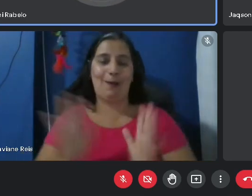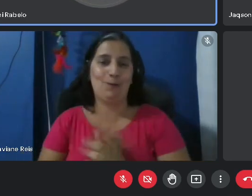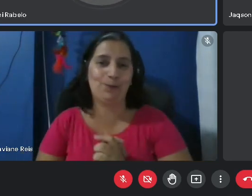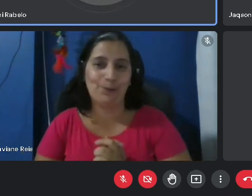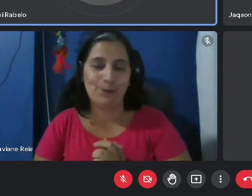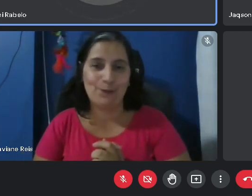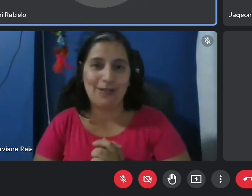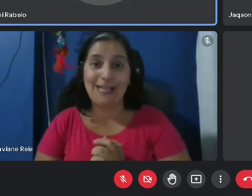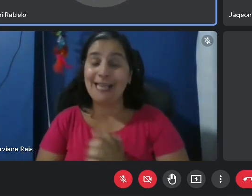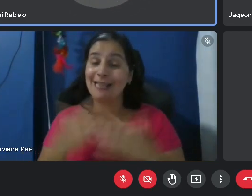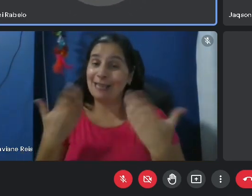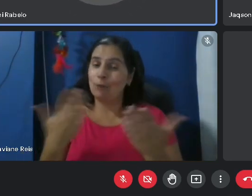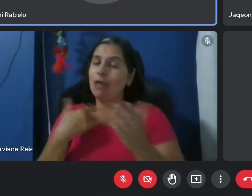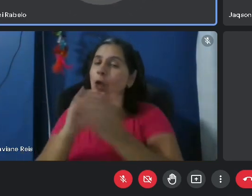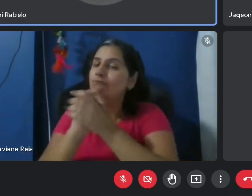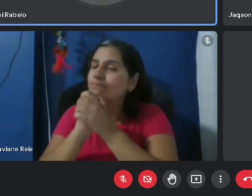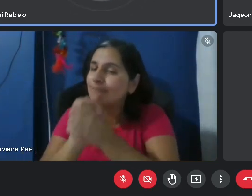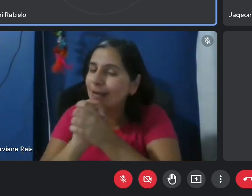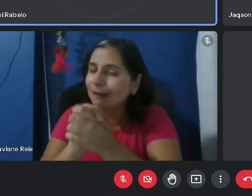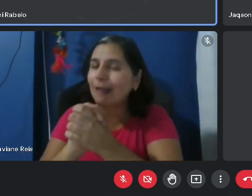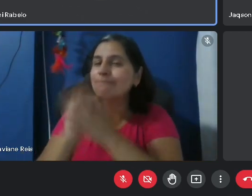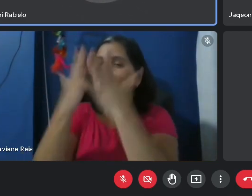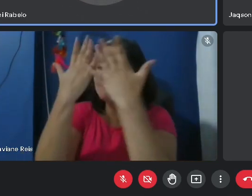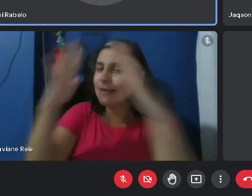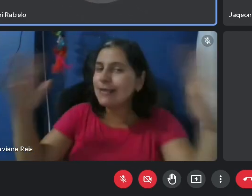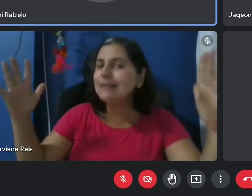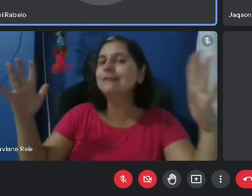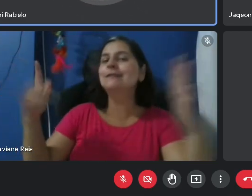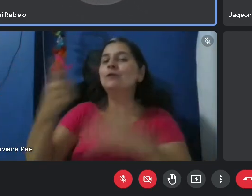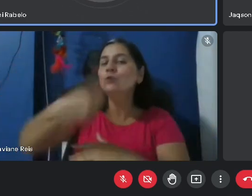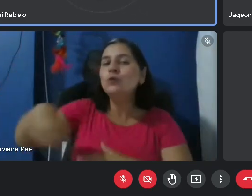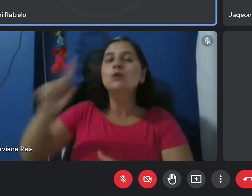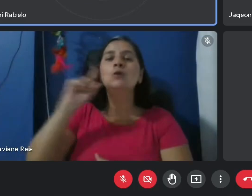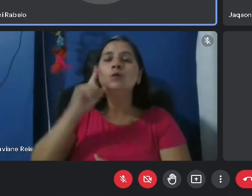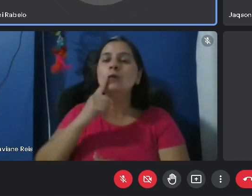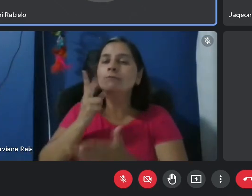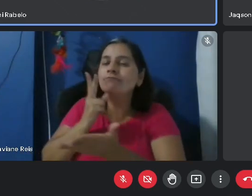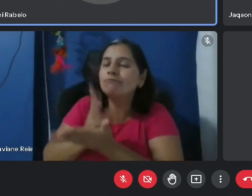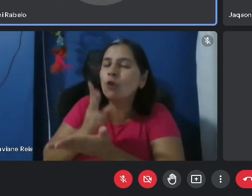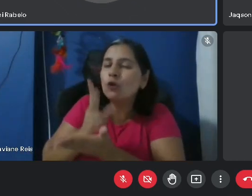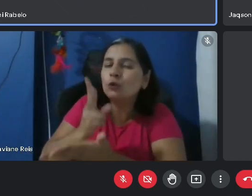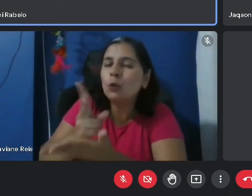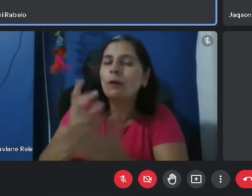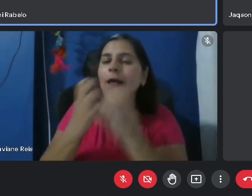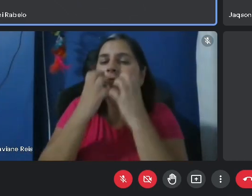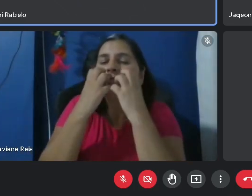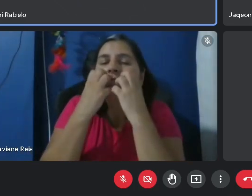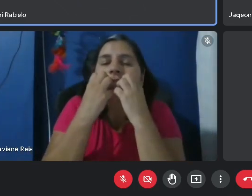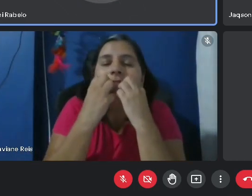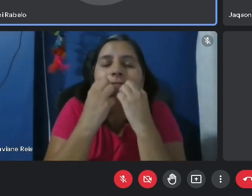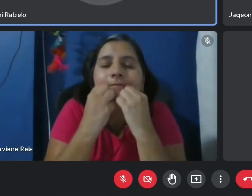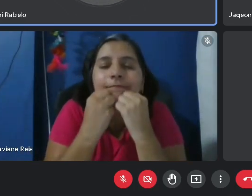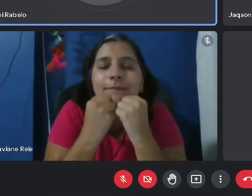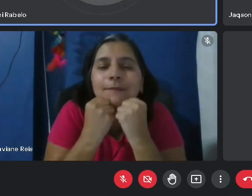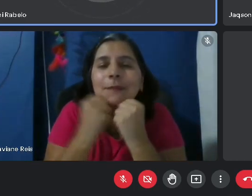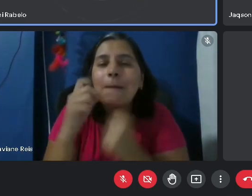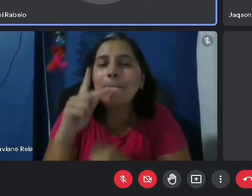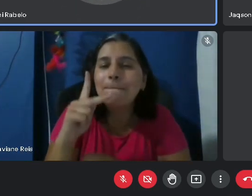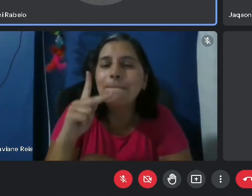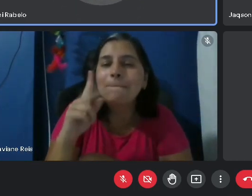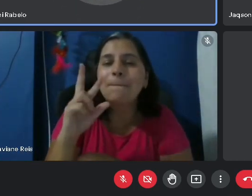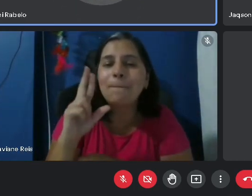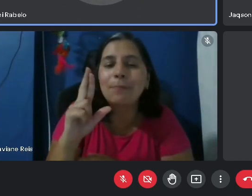Então, precisa haver esse progresso é natural. O surdo, ele